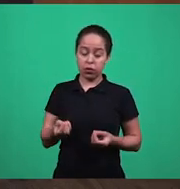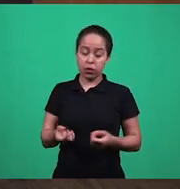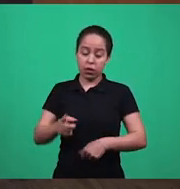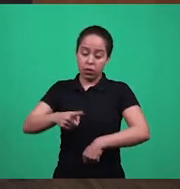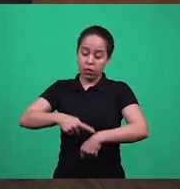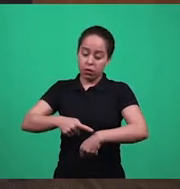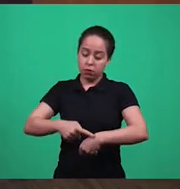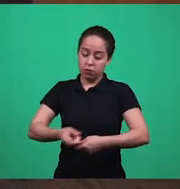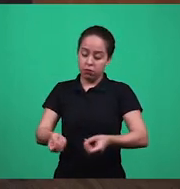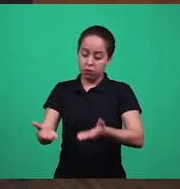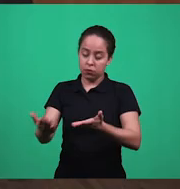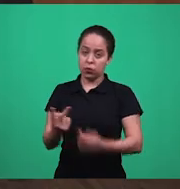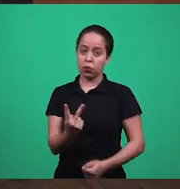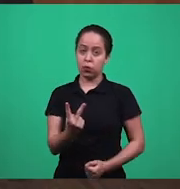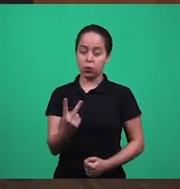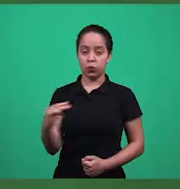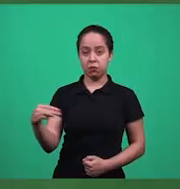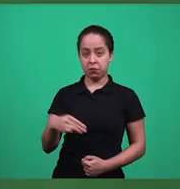2 minutos,